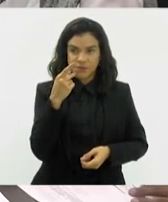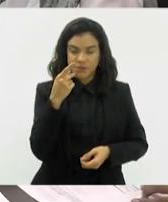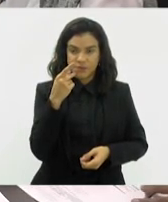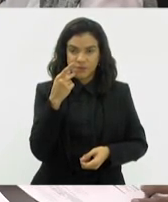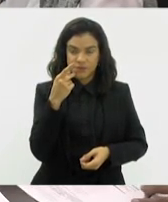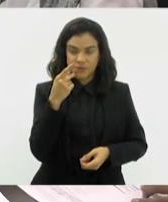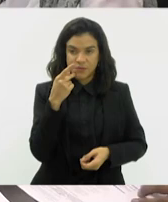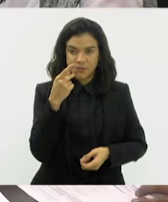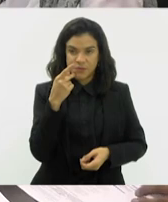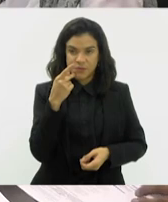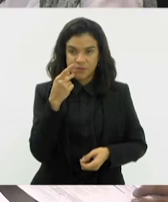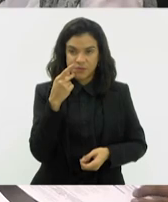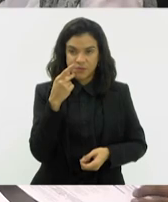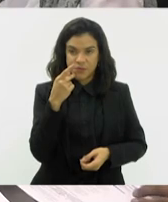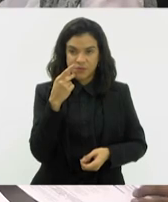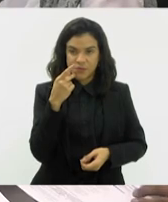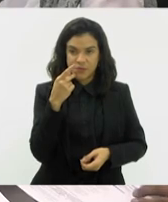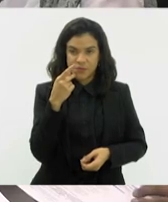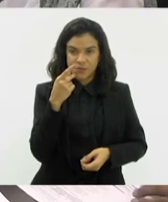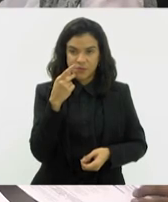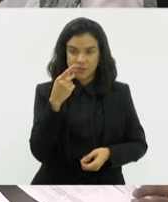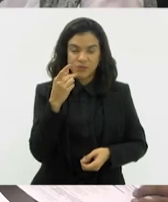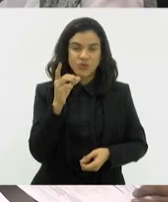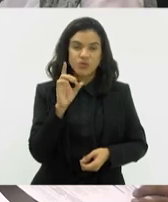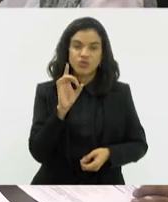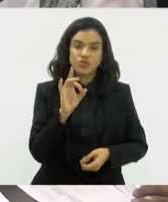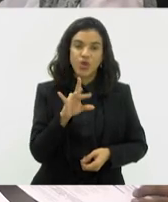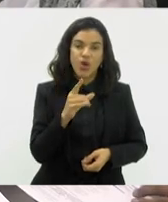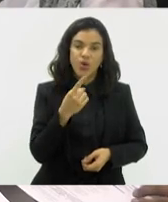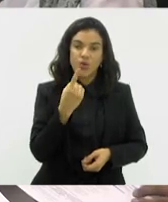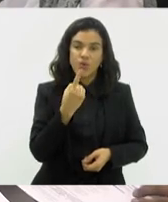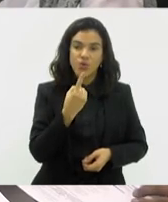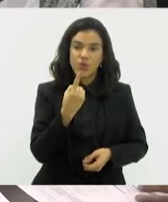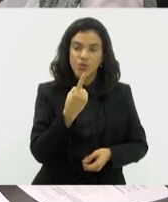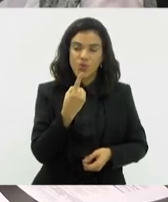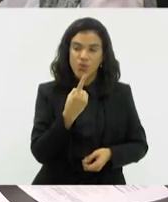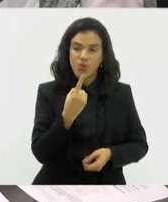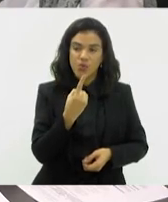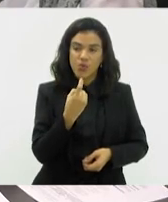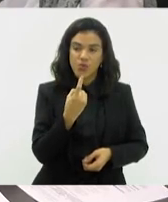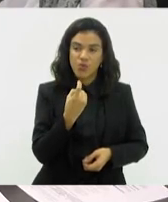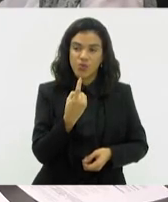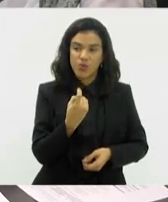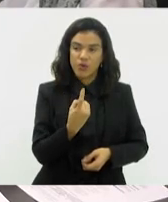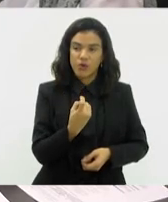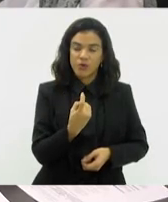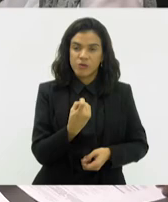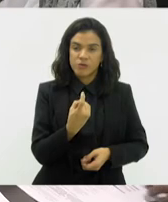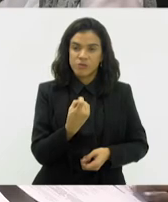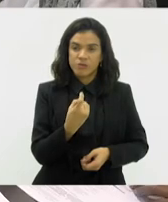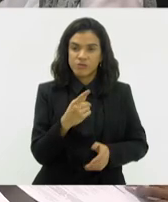E aí, como só tem um projeto, eu peço aí a lista de chamadas.